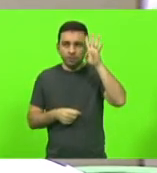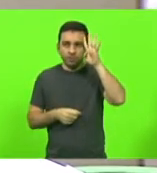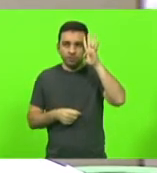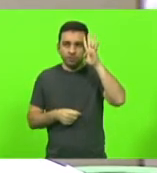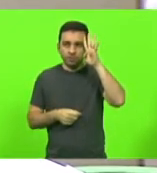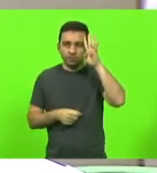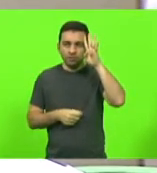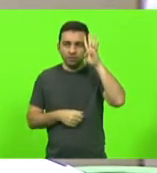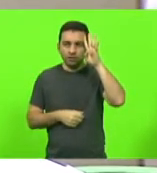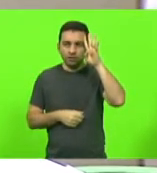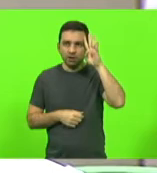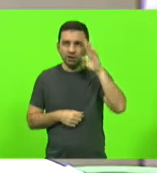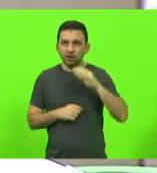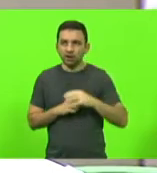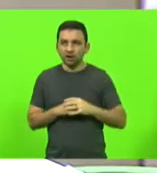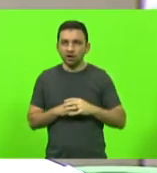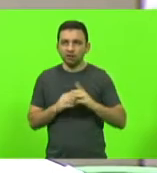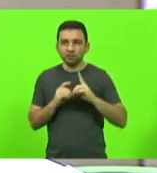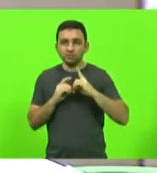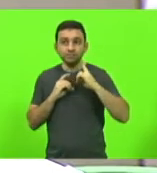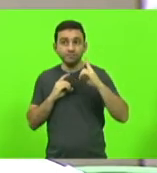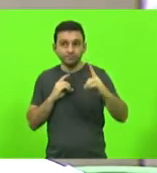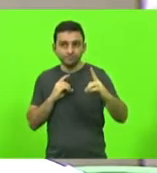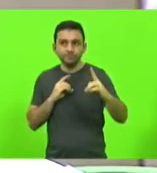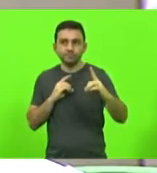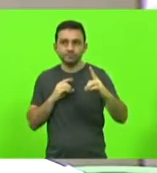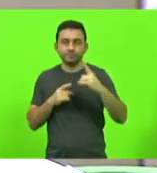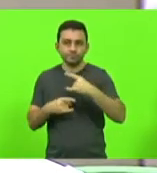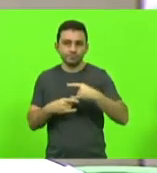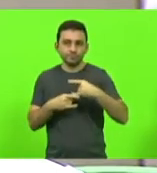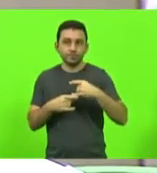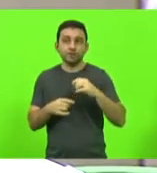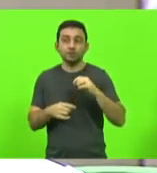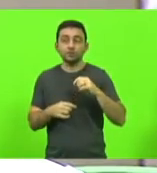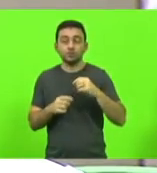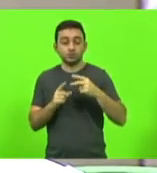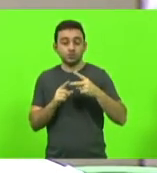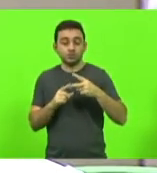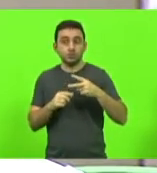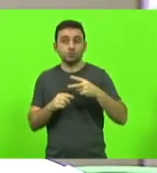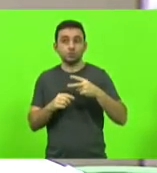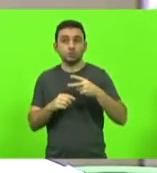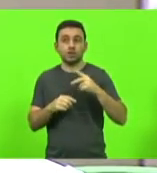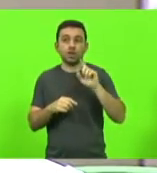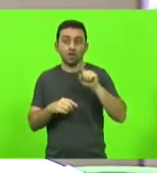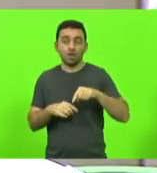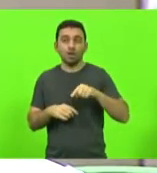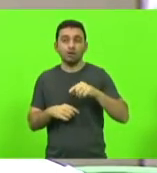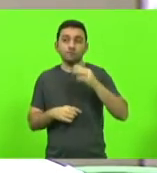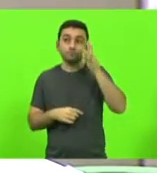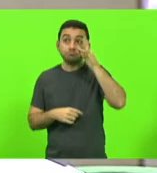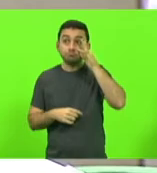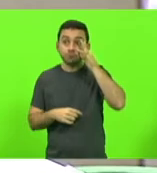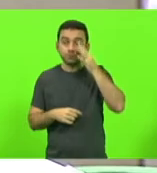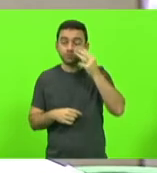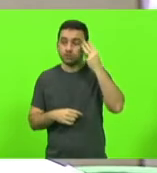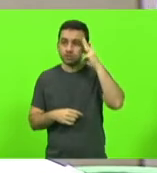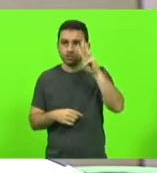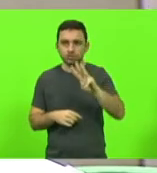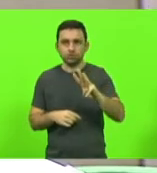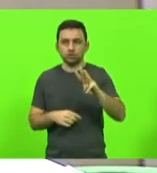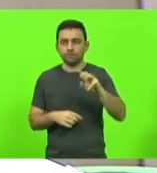e híbrido na quinta, e o segundo encaminhamento é presencial nos três dias. Presidente